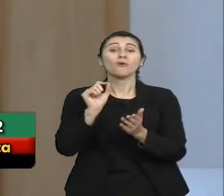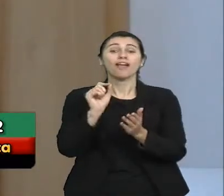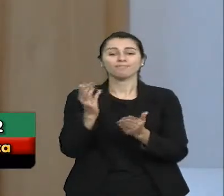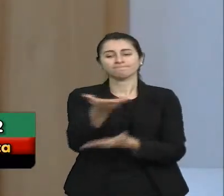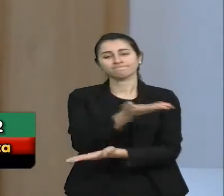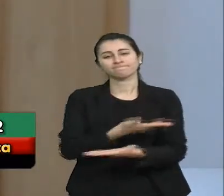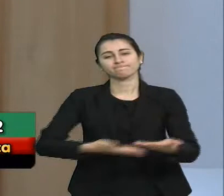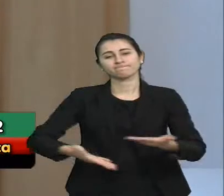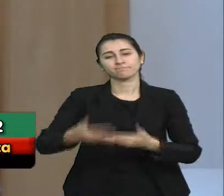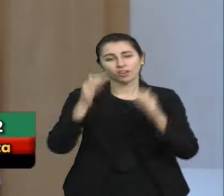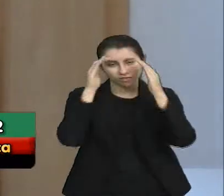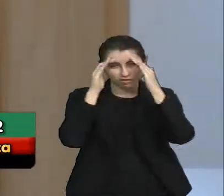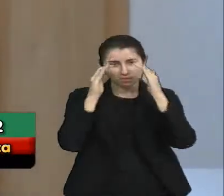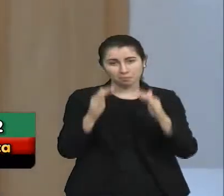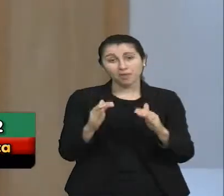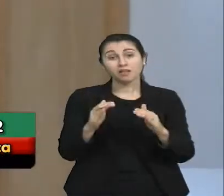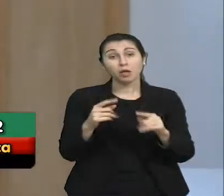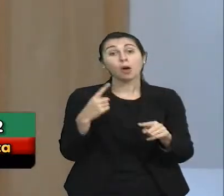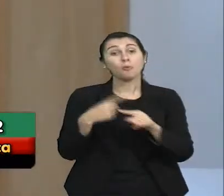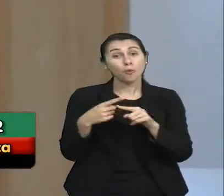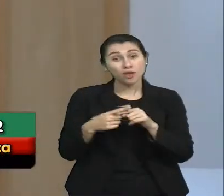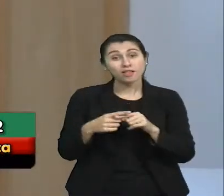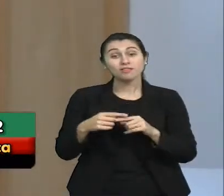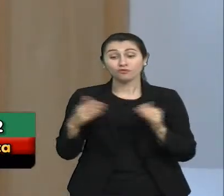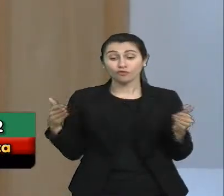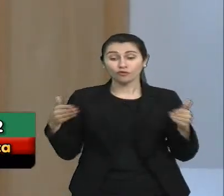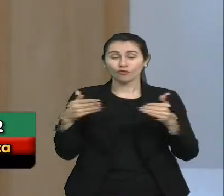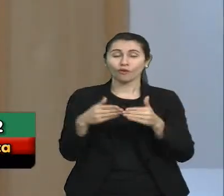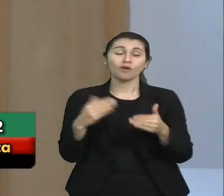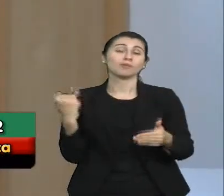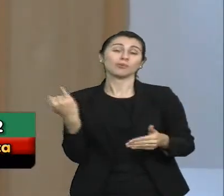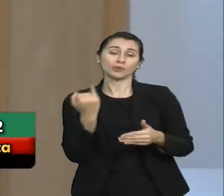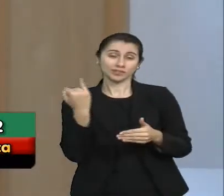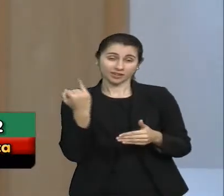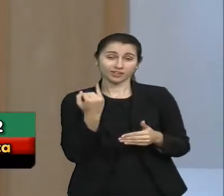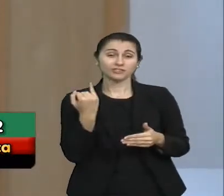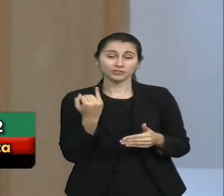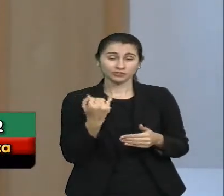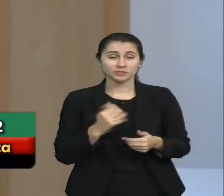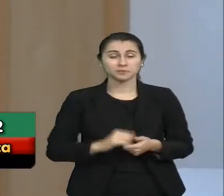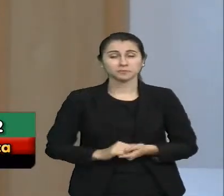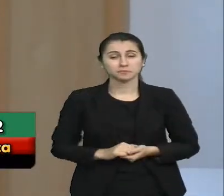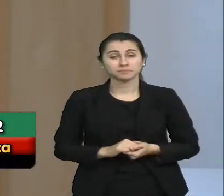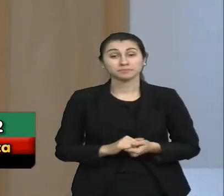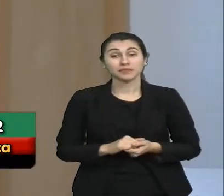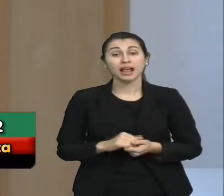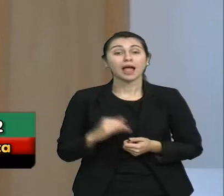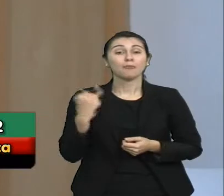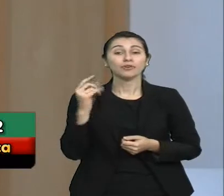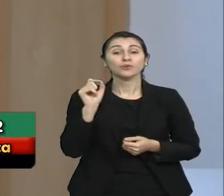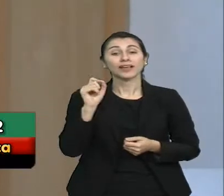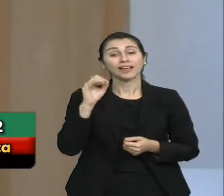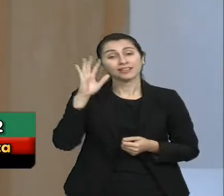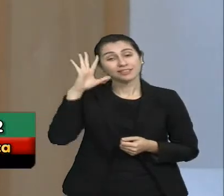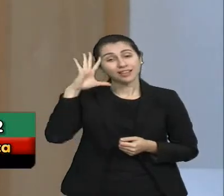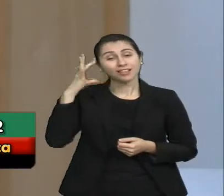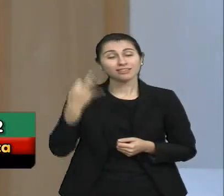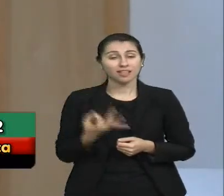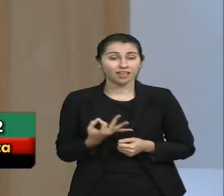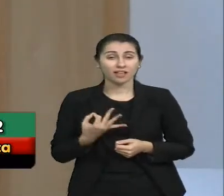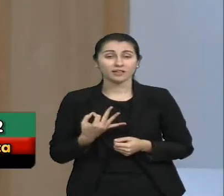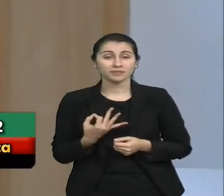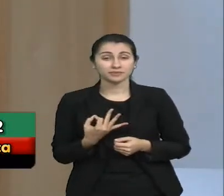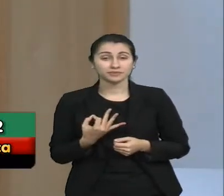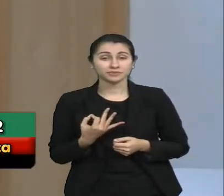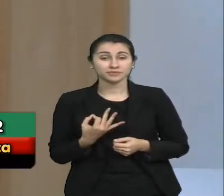o fórum interreligioso, mas também é importante a gente entender que as demandas de